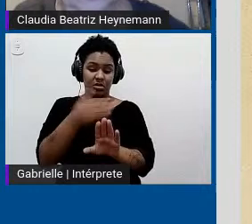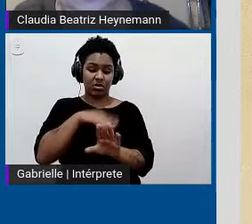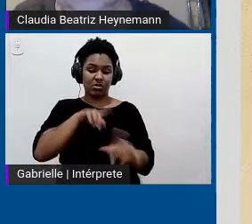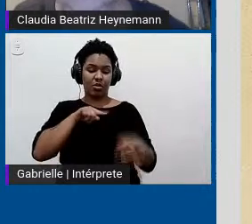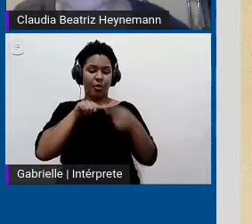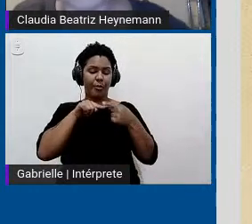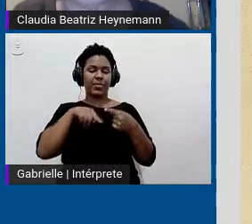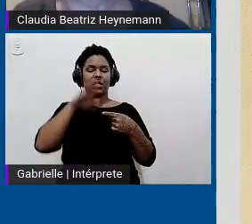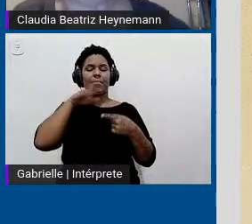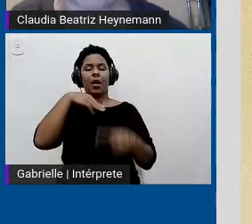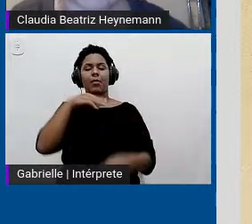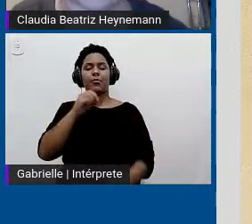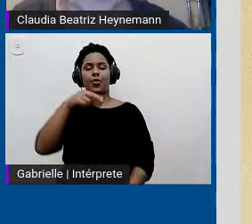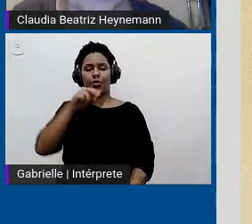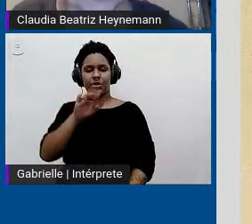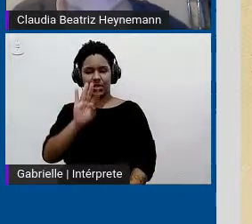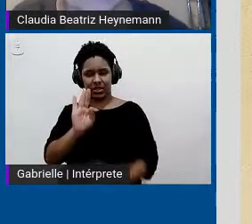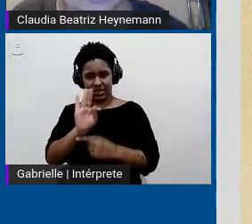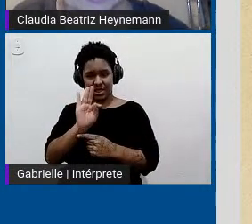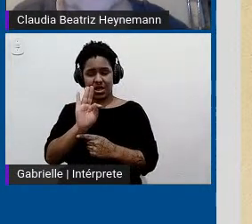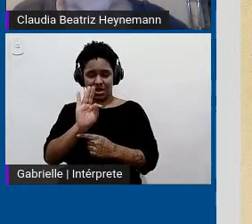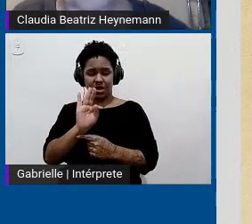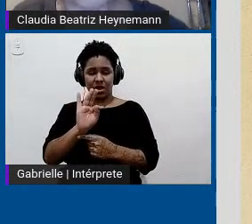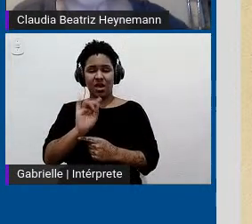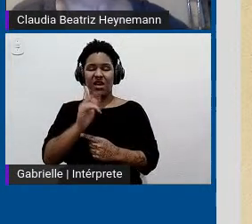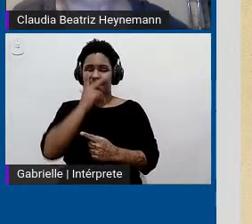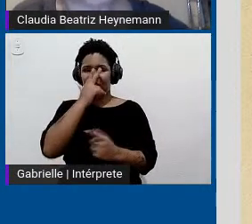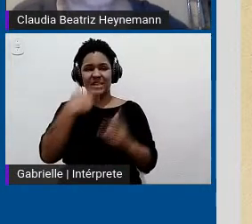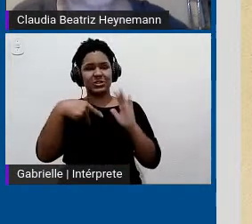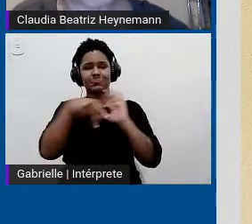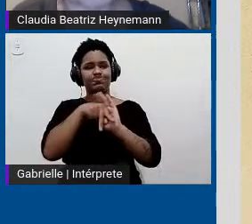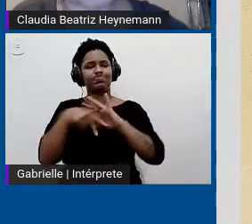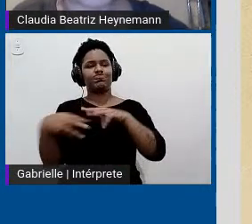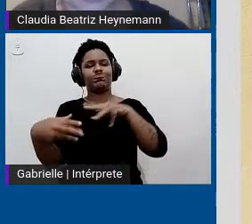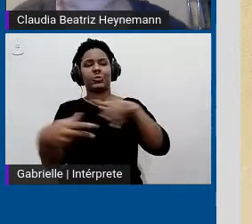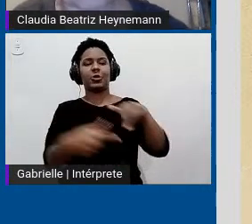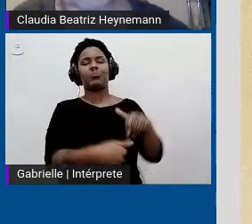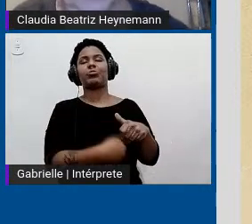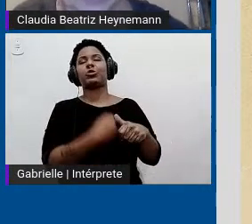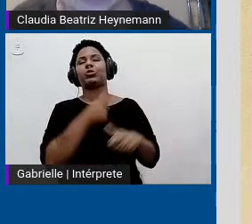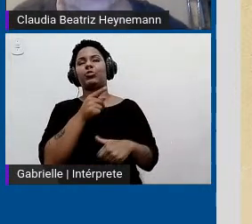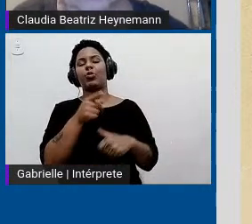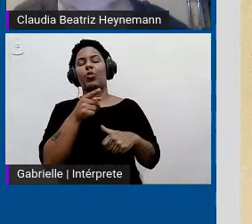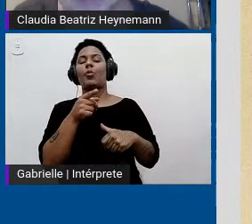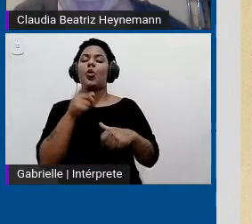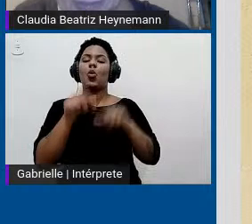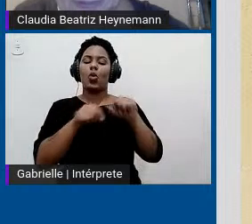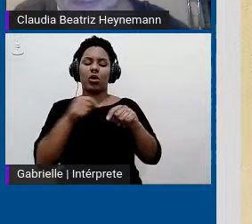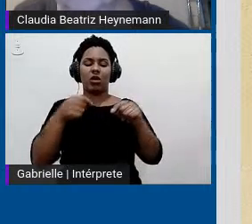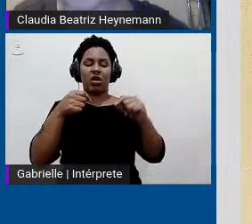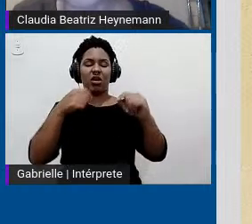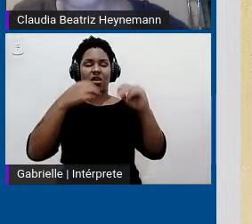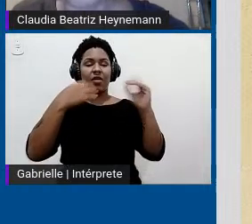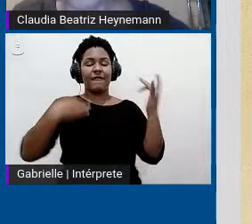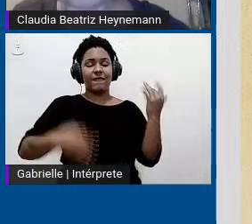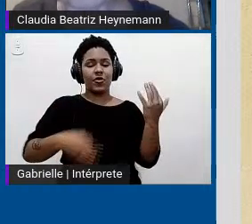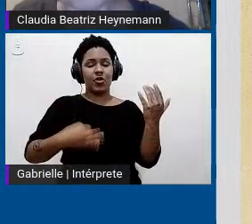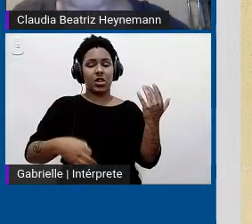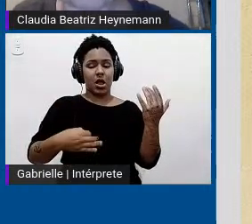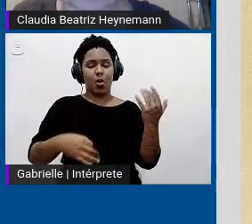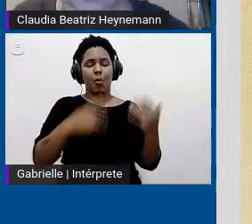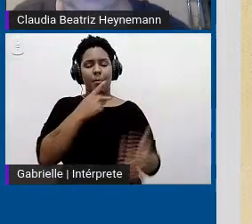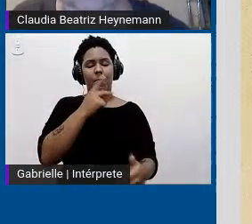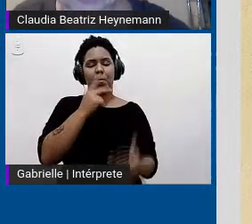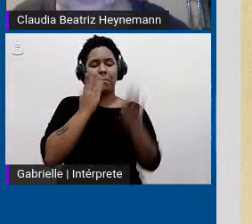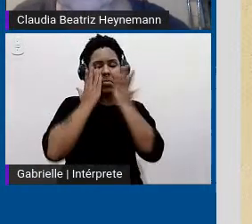século XIX e mal parecia pertencer àquele mundo de violões fragmentados de Picasso e Braque. O